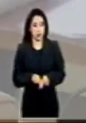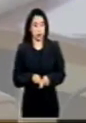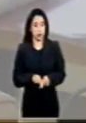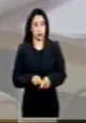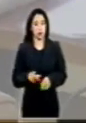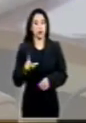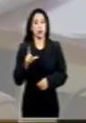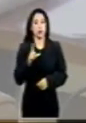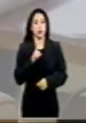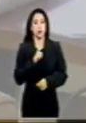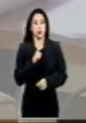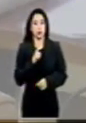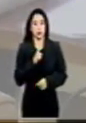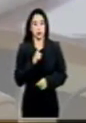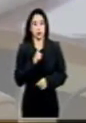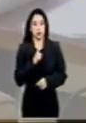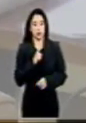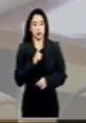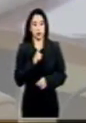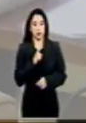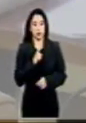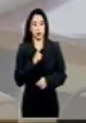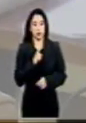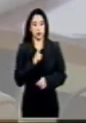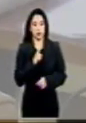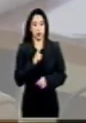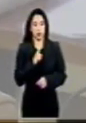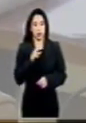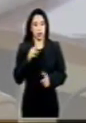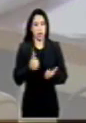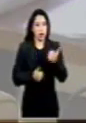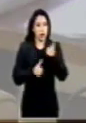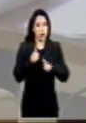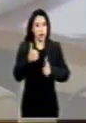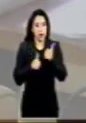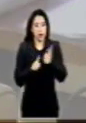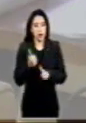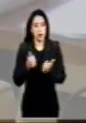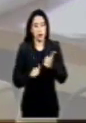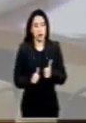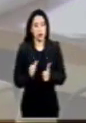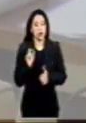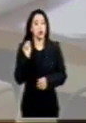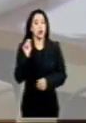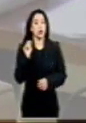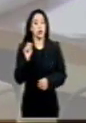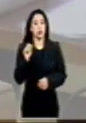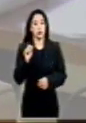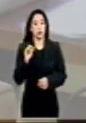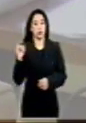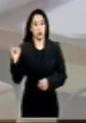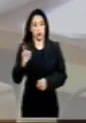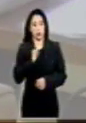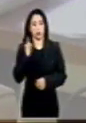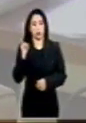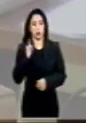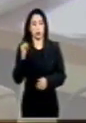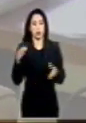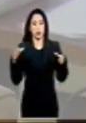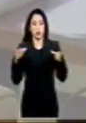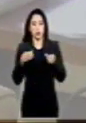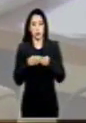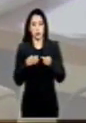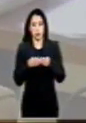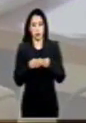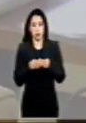ferir esta questão atinente aos critérios para a determinação da competência por prerrogativa de foro, e eu o